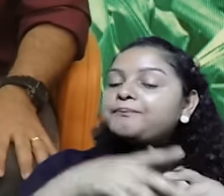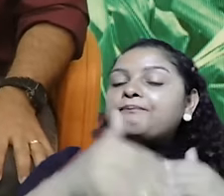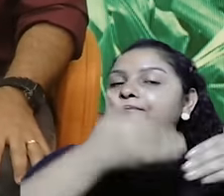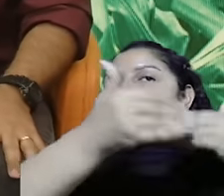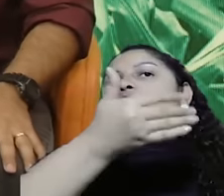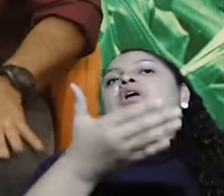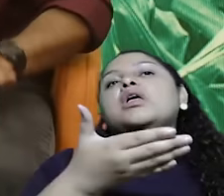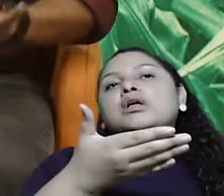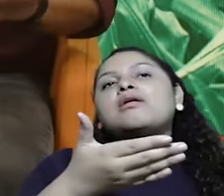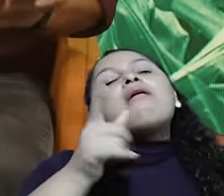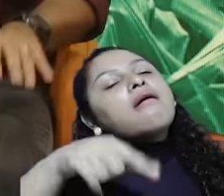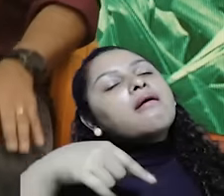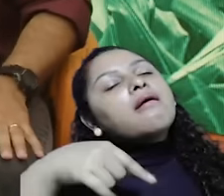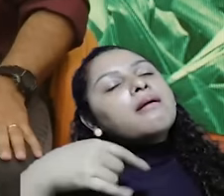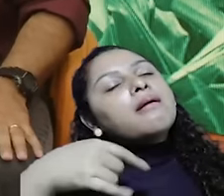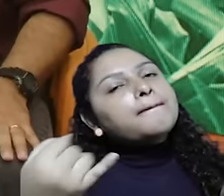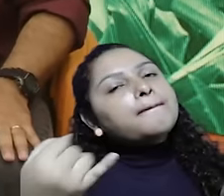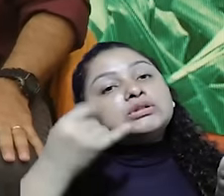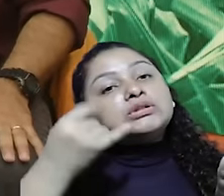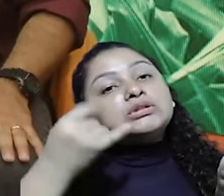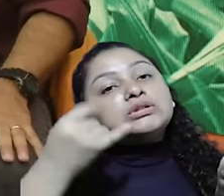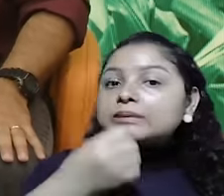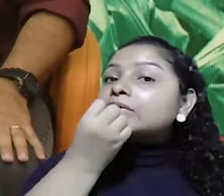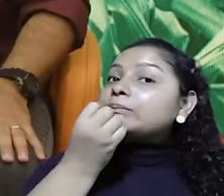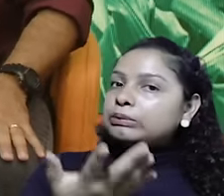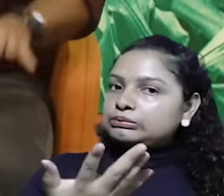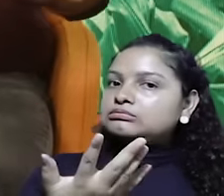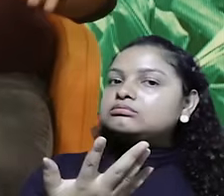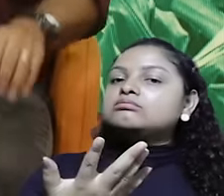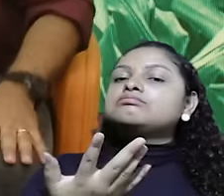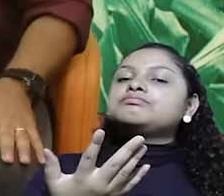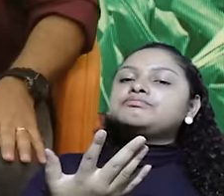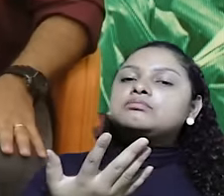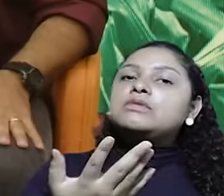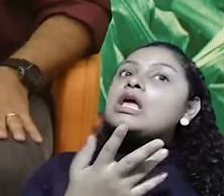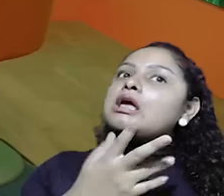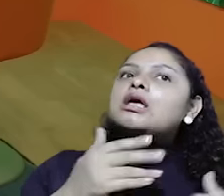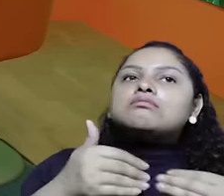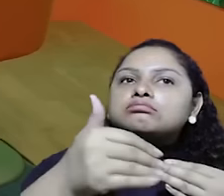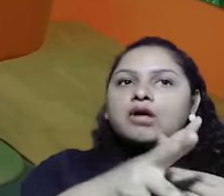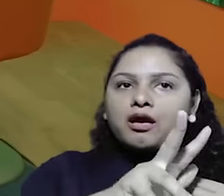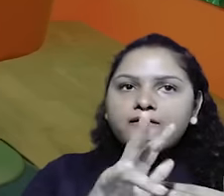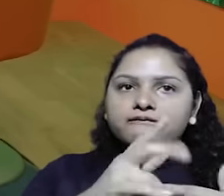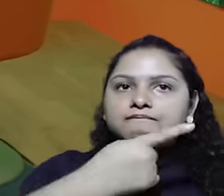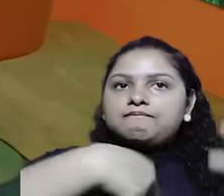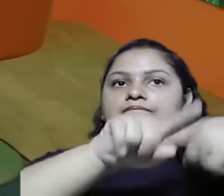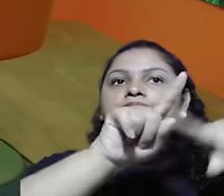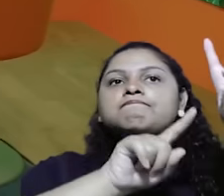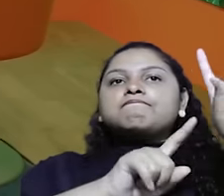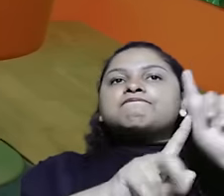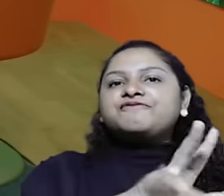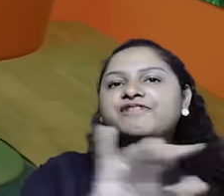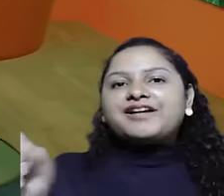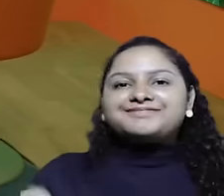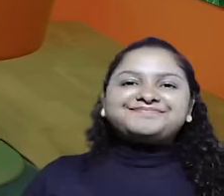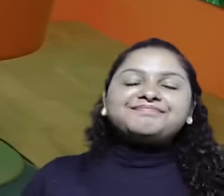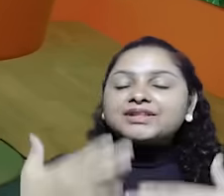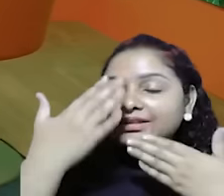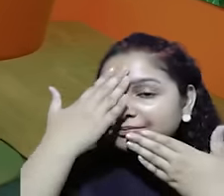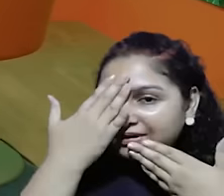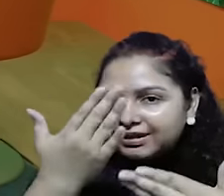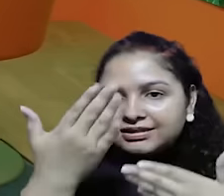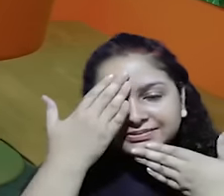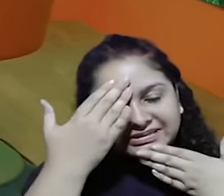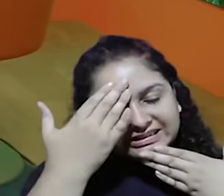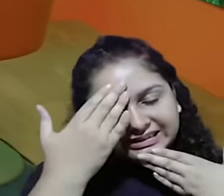tá ele é um sistema que funciona muito bem e vai funcionar melhor então é isso Obrigada Oscar mais uma